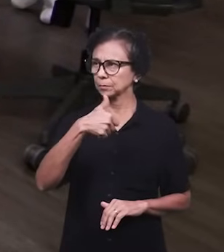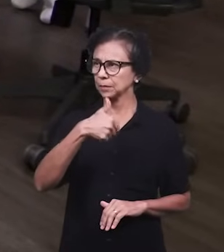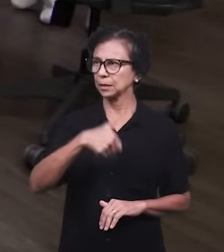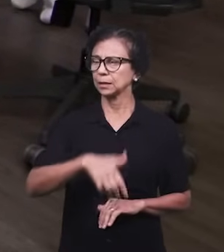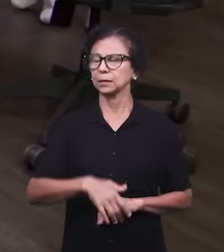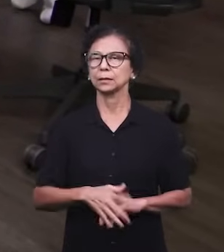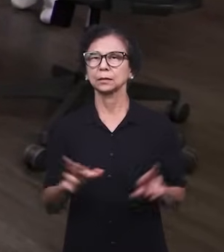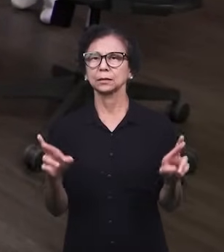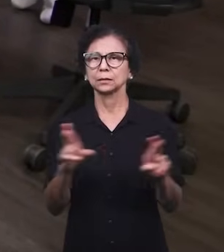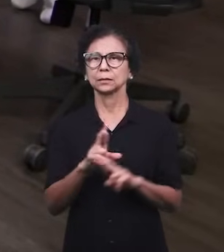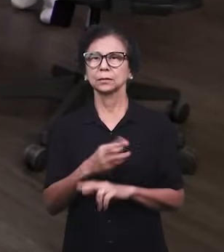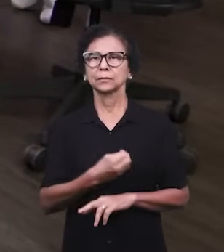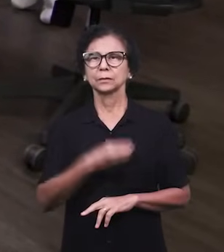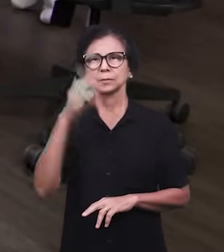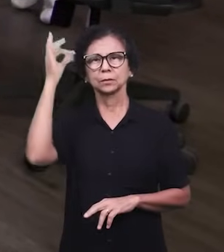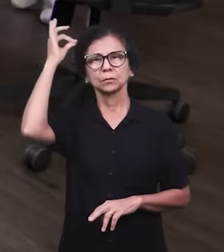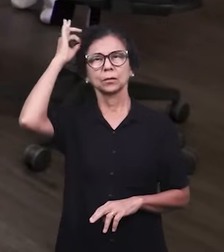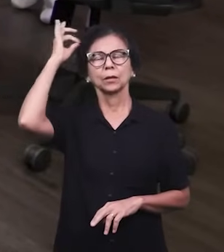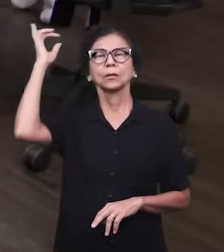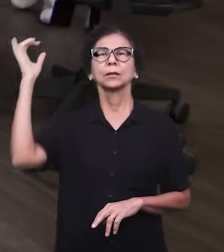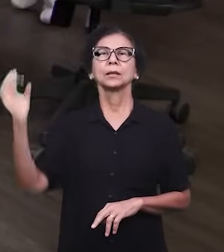parte espiritual.